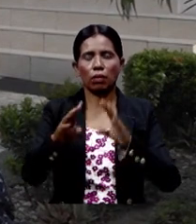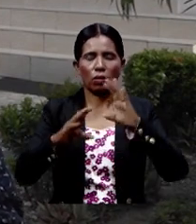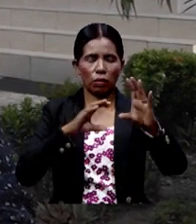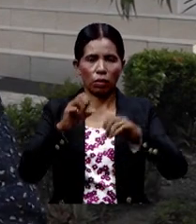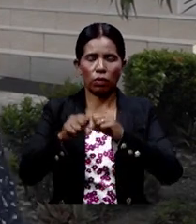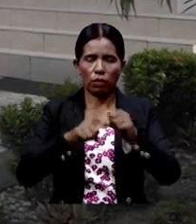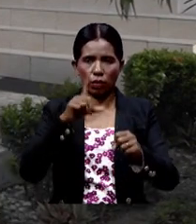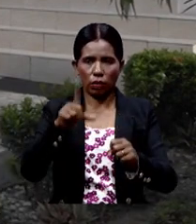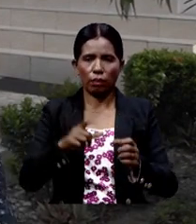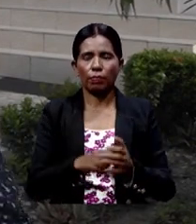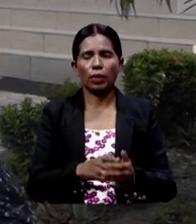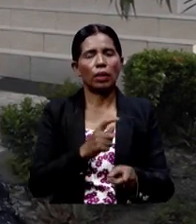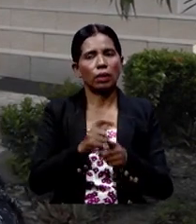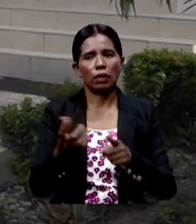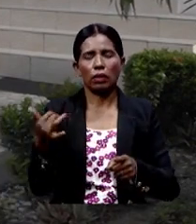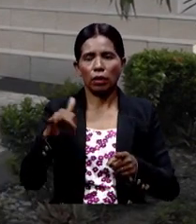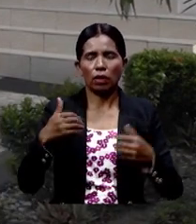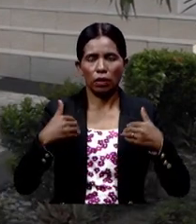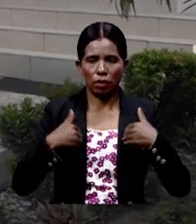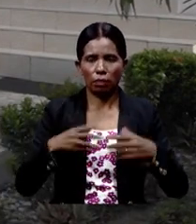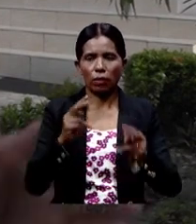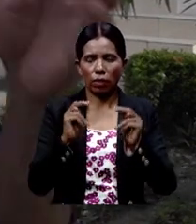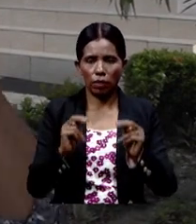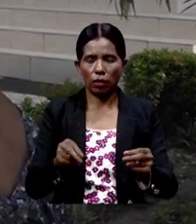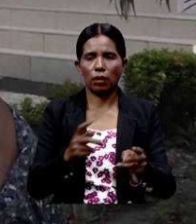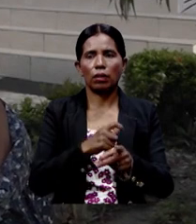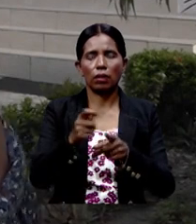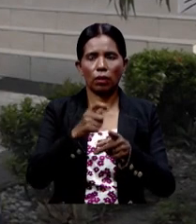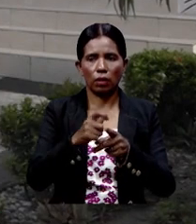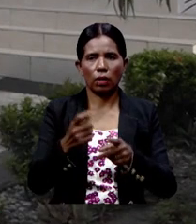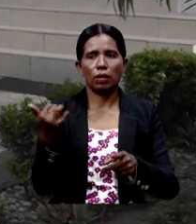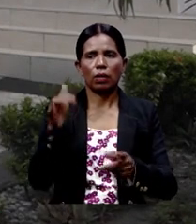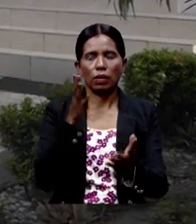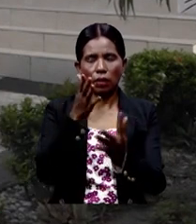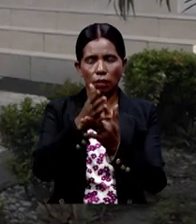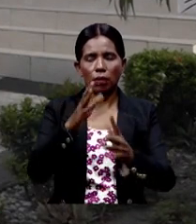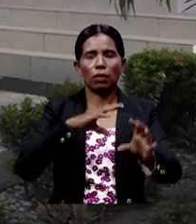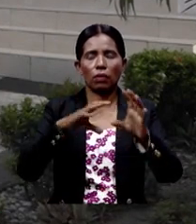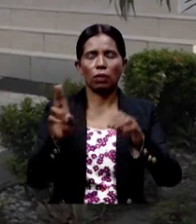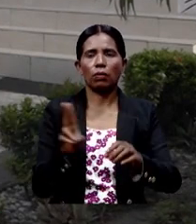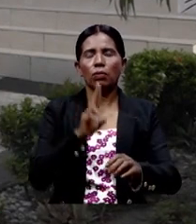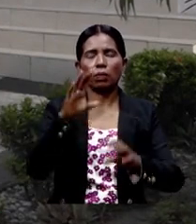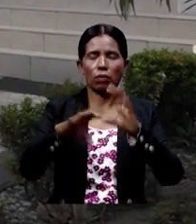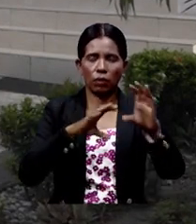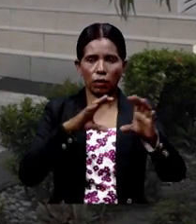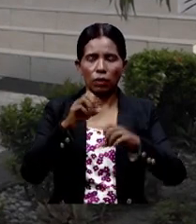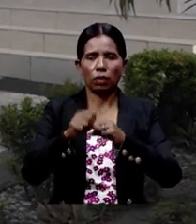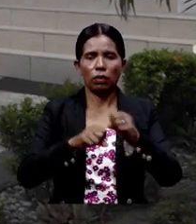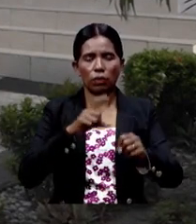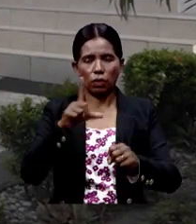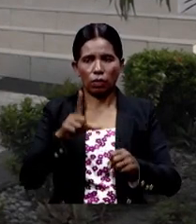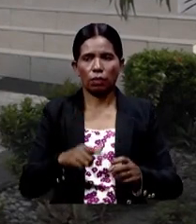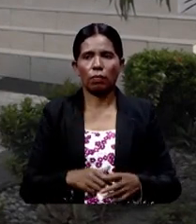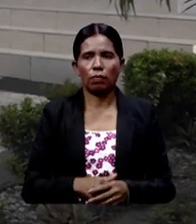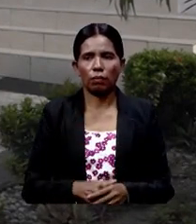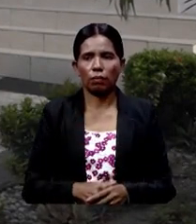social. E a prática seria, mas carik precisamos teoria ia ba hira sira tama ia universidade ba ia comunicação,